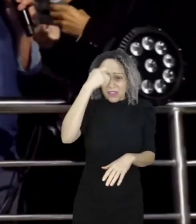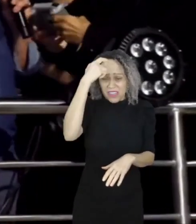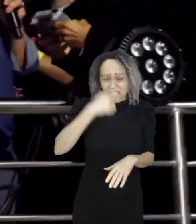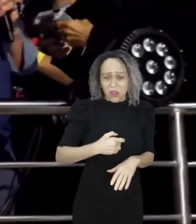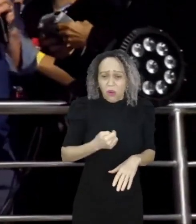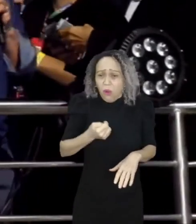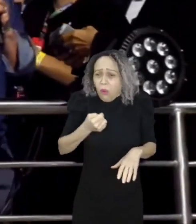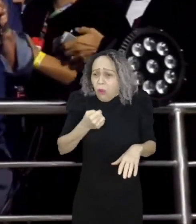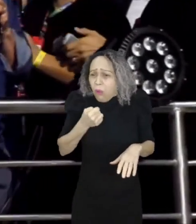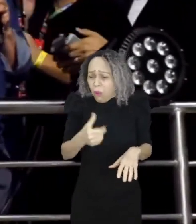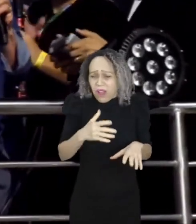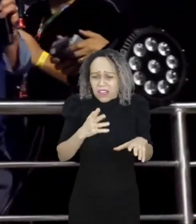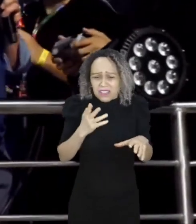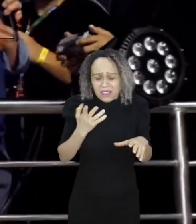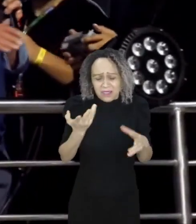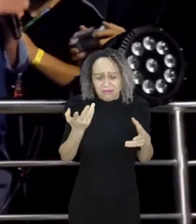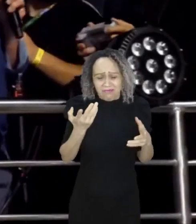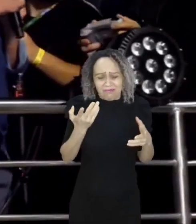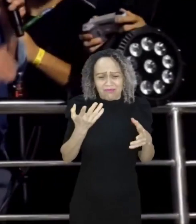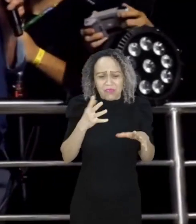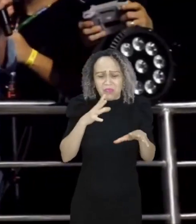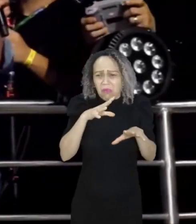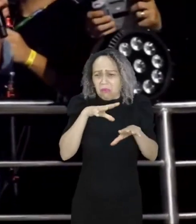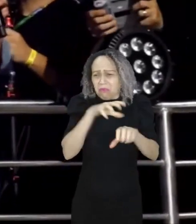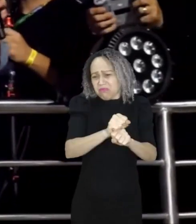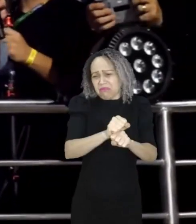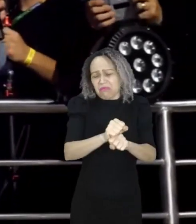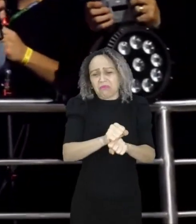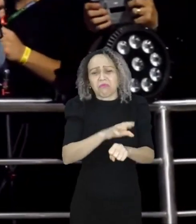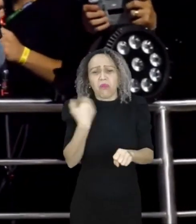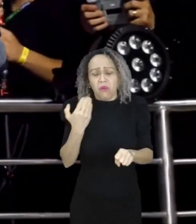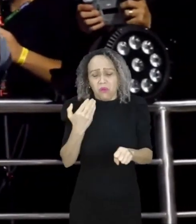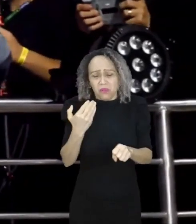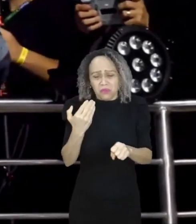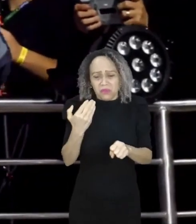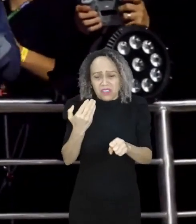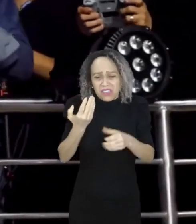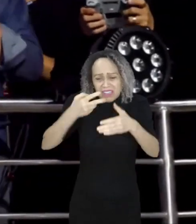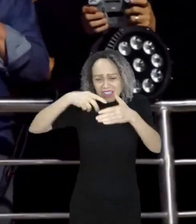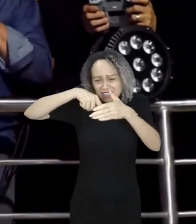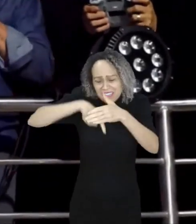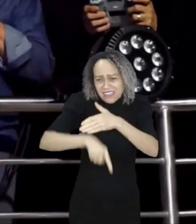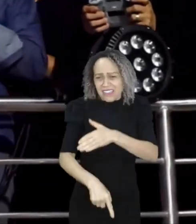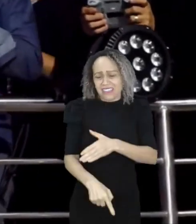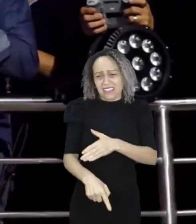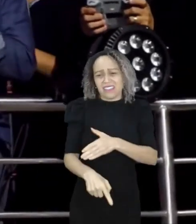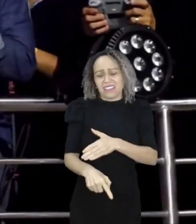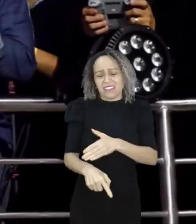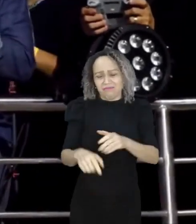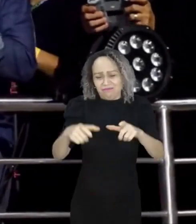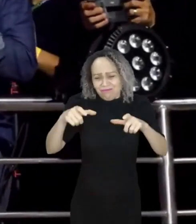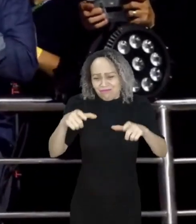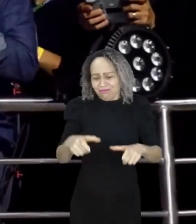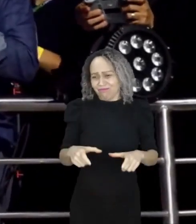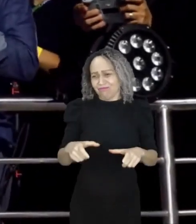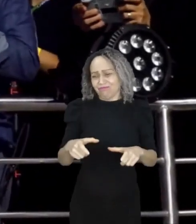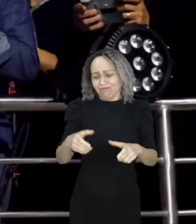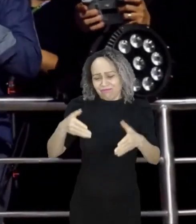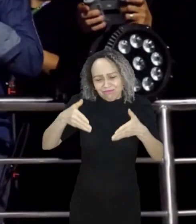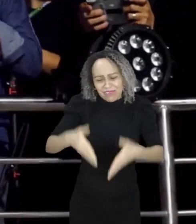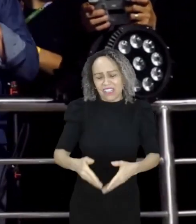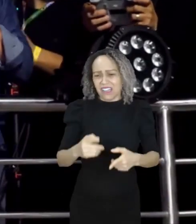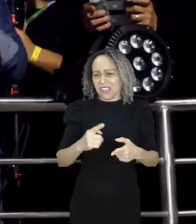momento que eu estou vivendo quase que uma ressurreição. Eu recuperei. Eles pensavam que tinham